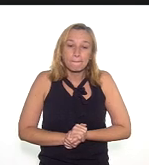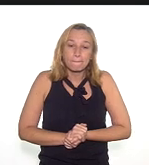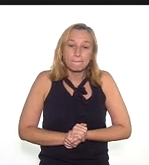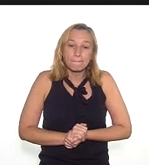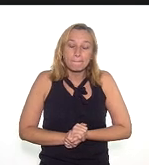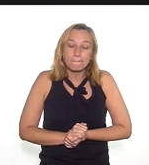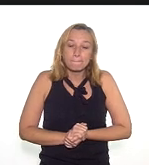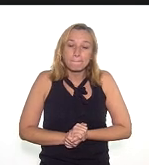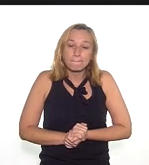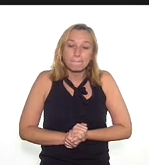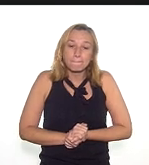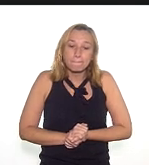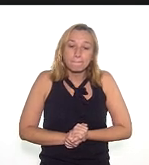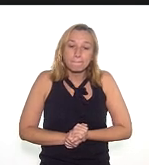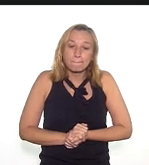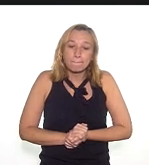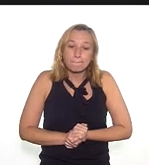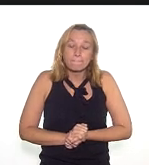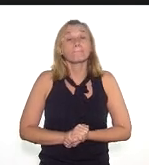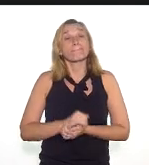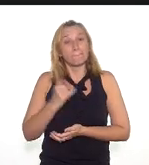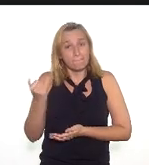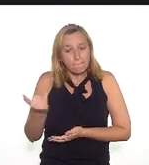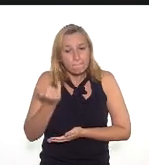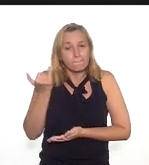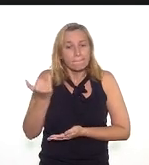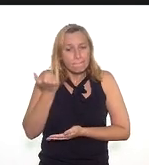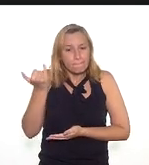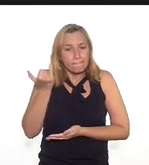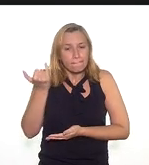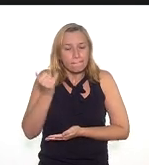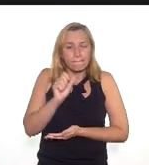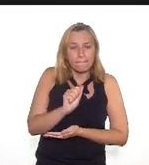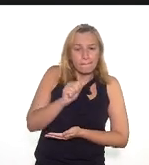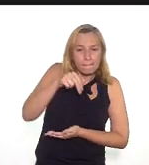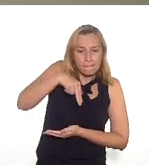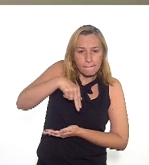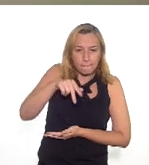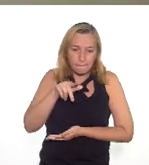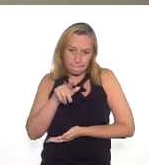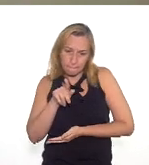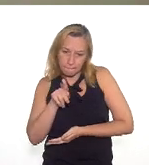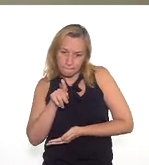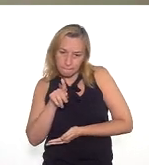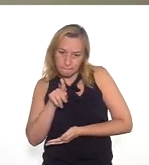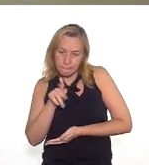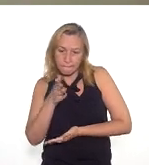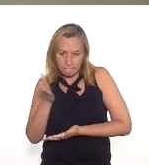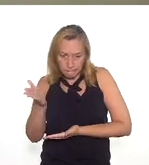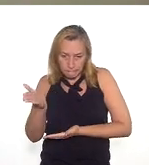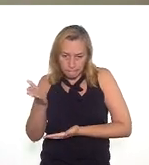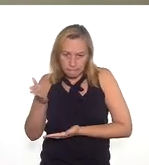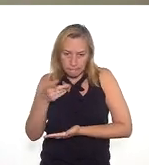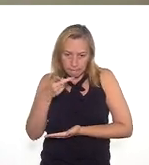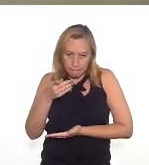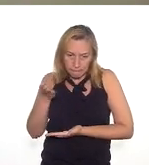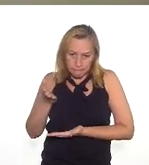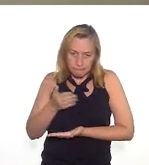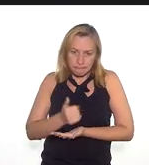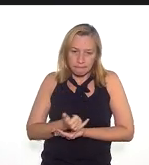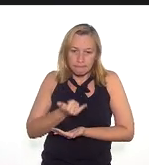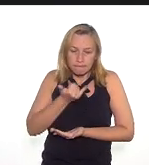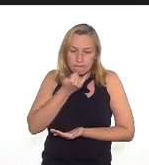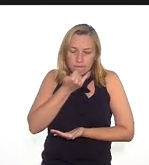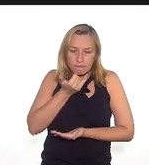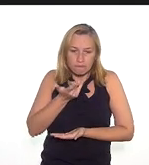Quando essa é importante. Quando a NP fala, parece. Por favor. Desculpe a